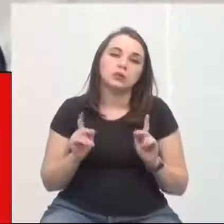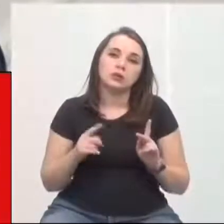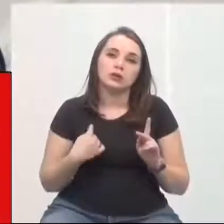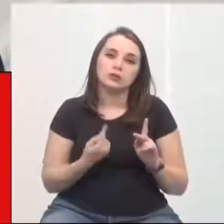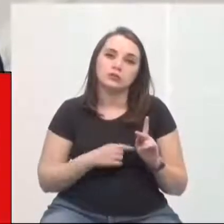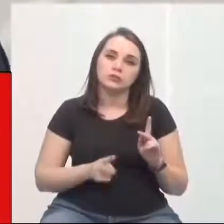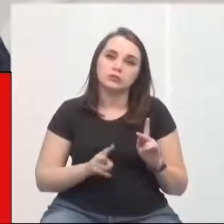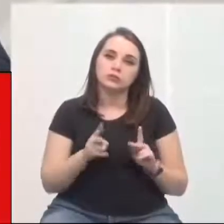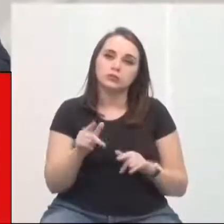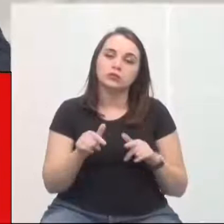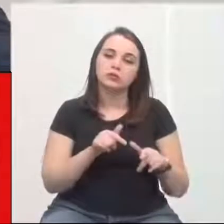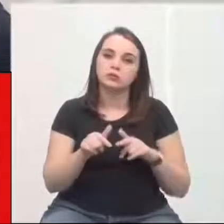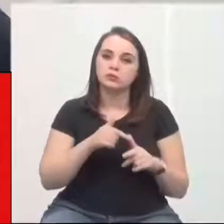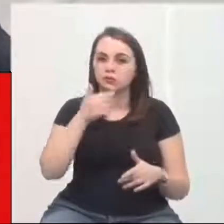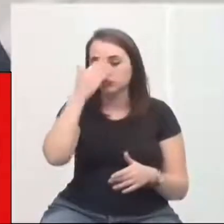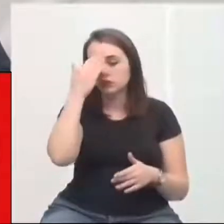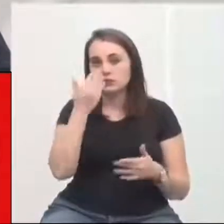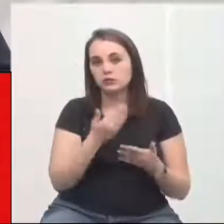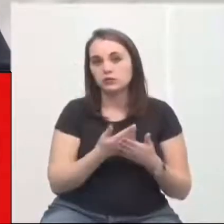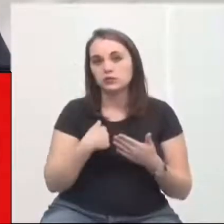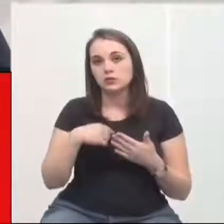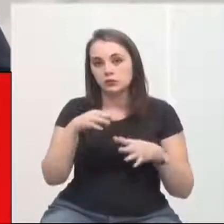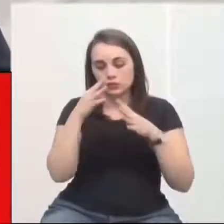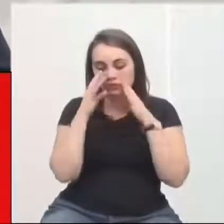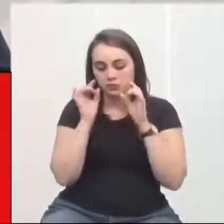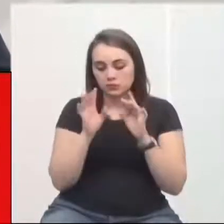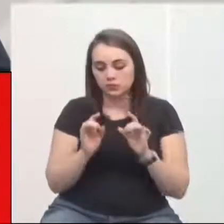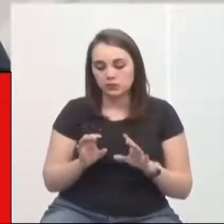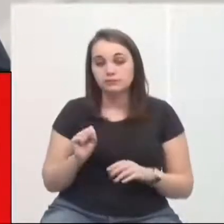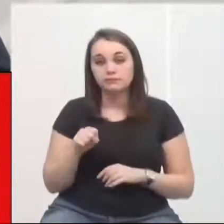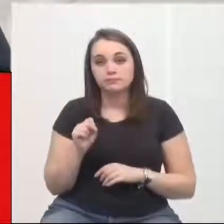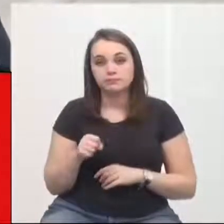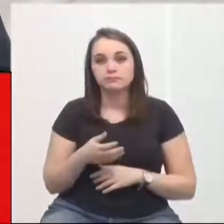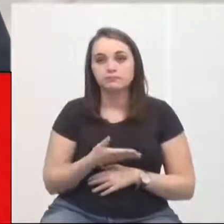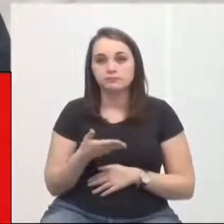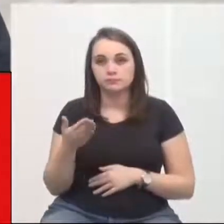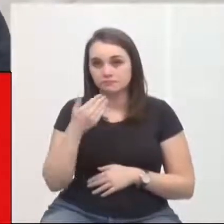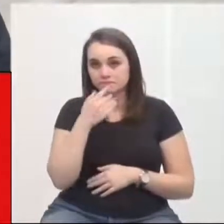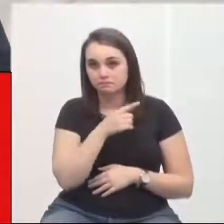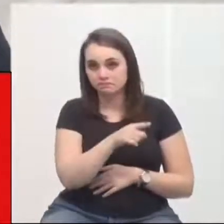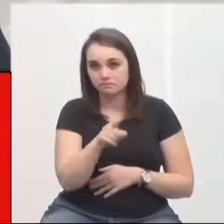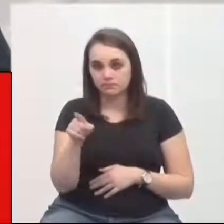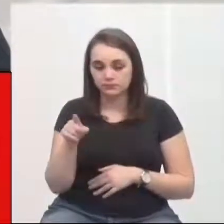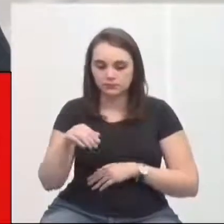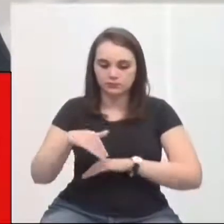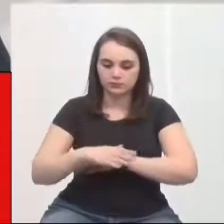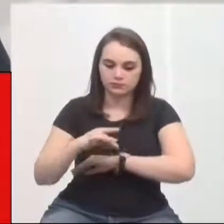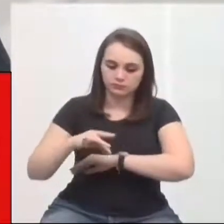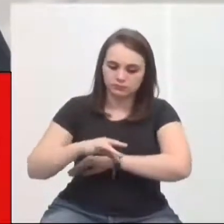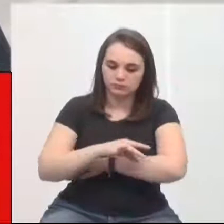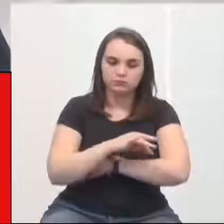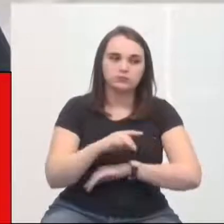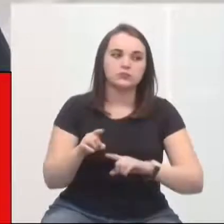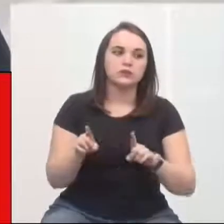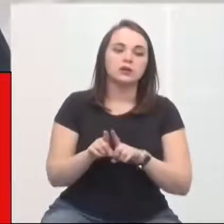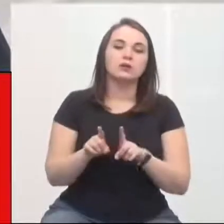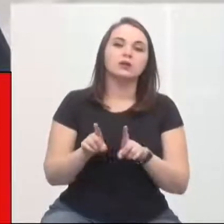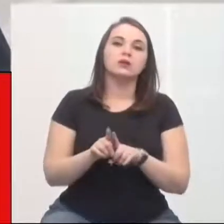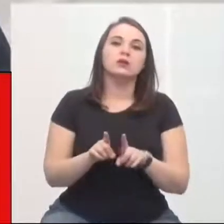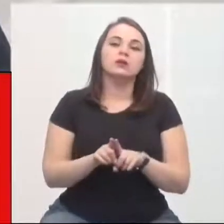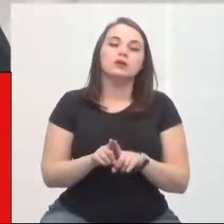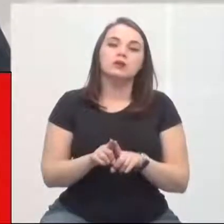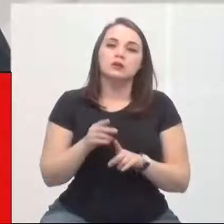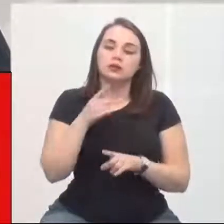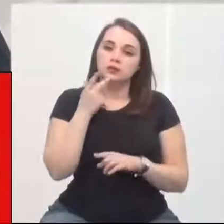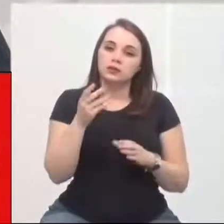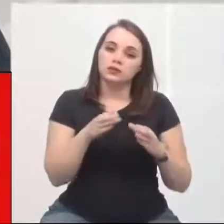continuar trabalhando e com certeza darei uma atenção especial sim nessas demandas de etapa buraco, né? Inclusive falei